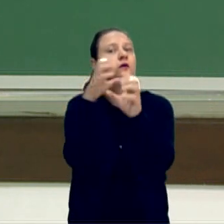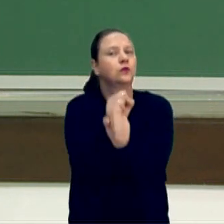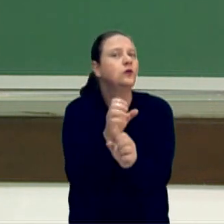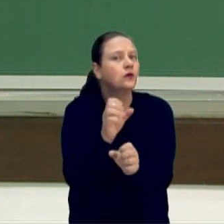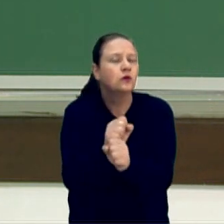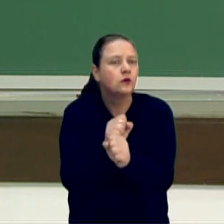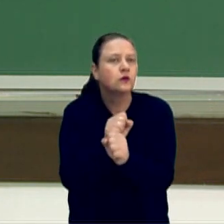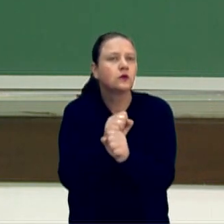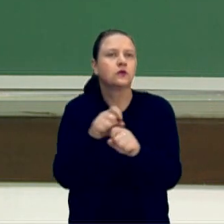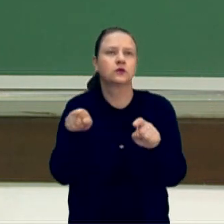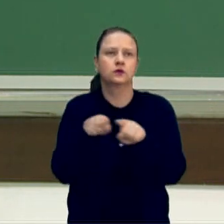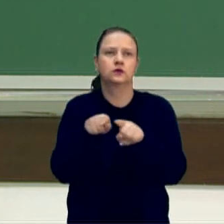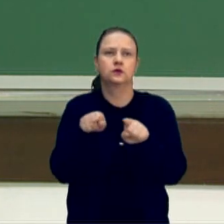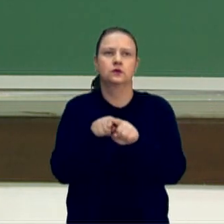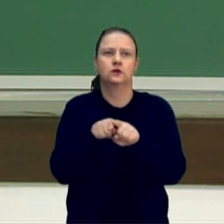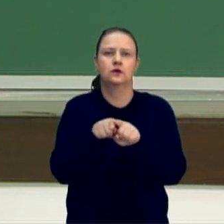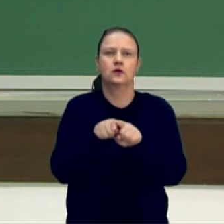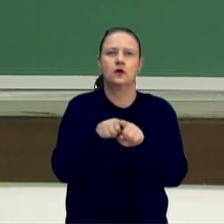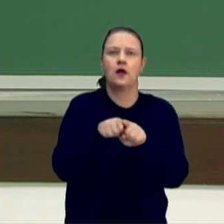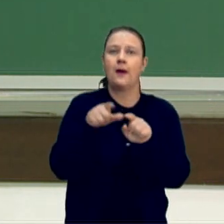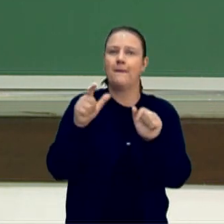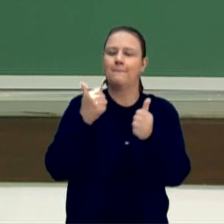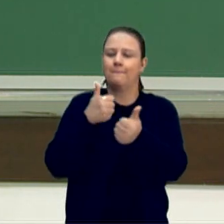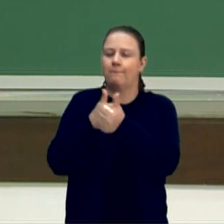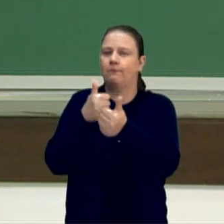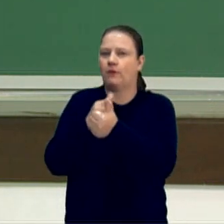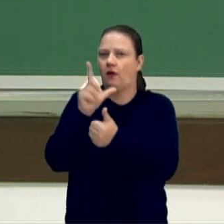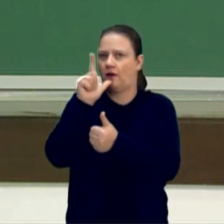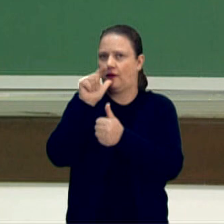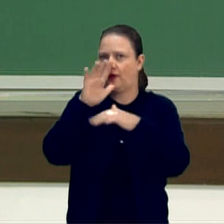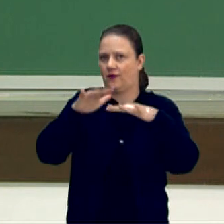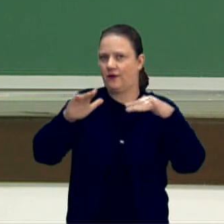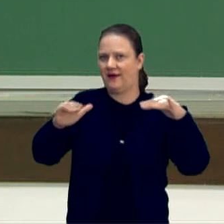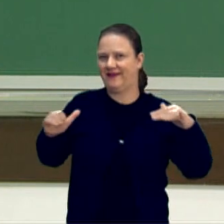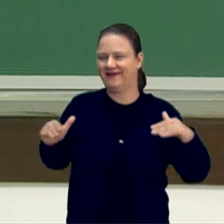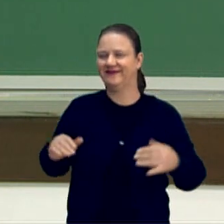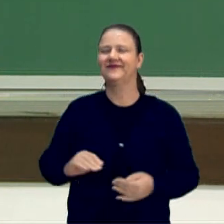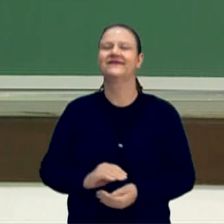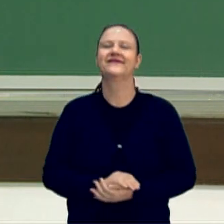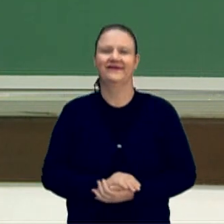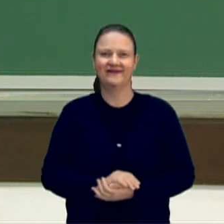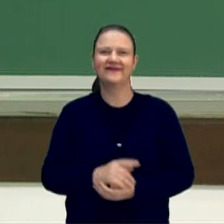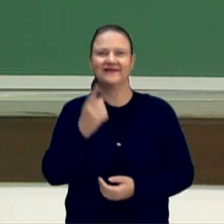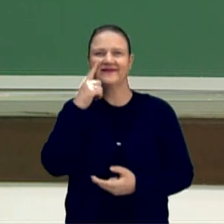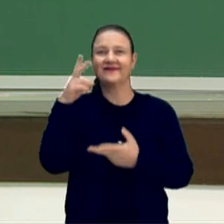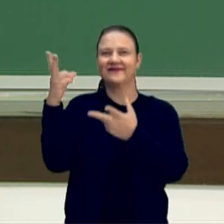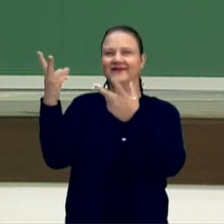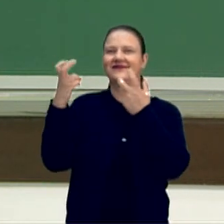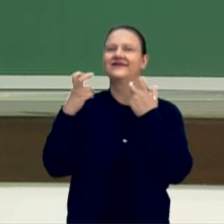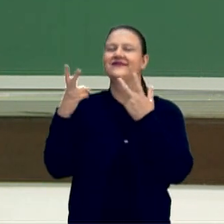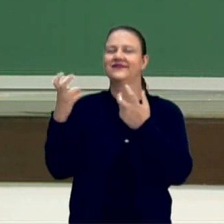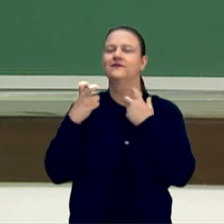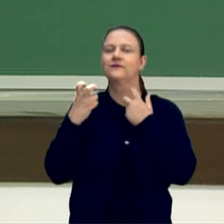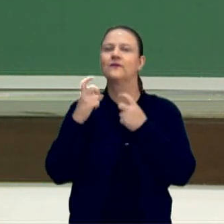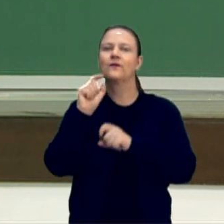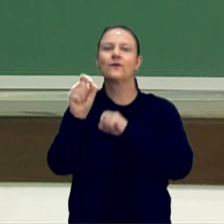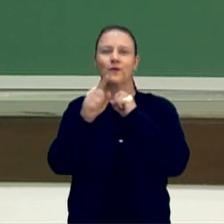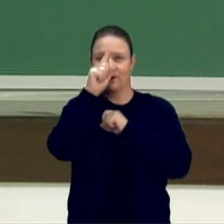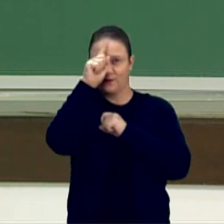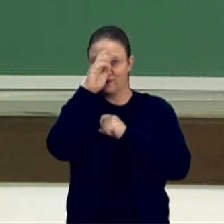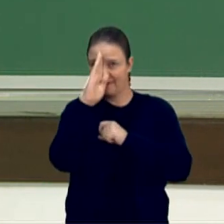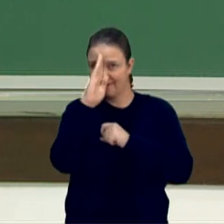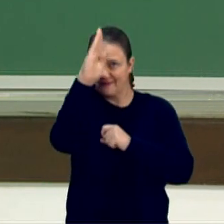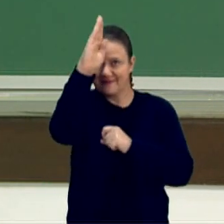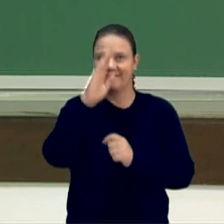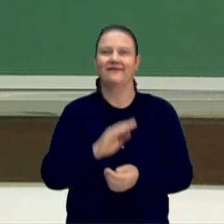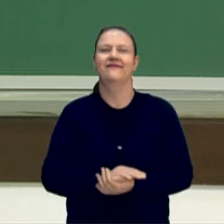a largura é maior aqui do que aqui, ó. Tá vendo que fica mais estreitinho? Tá vendo? Essa que era a ideia